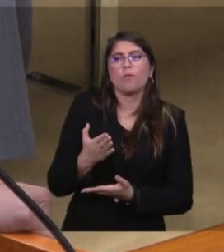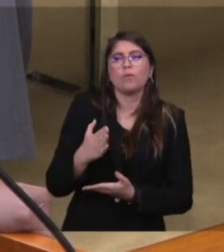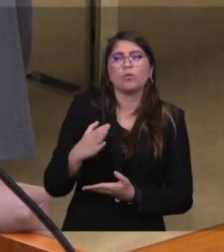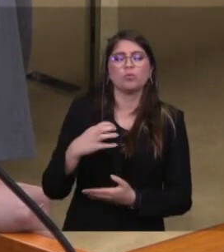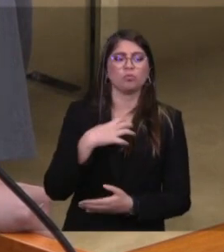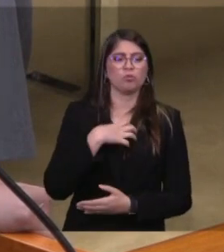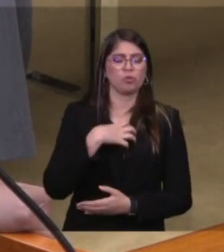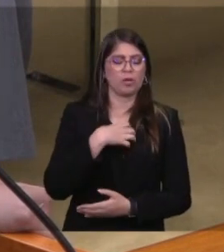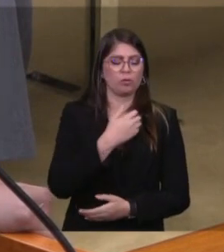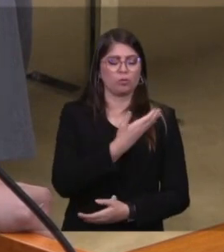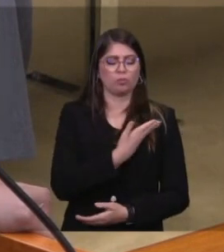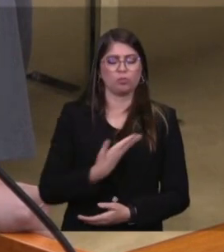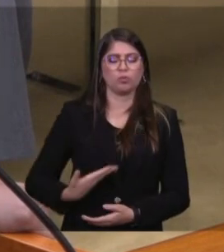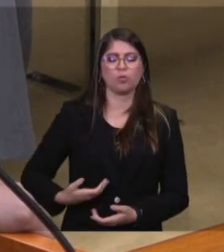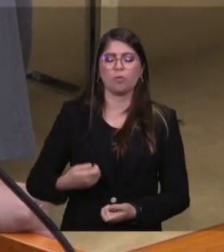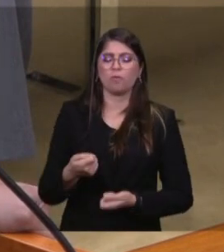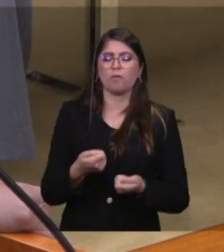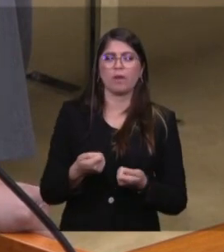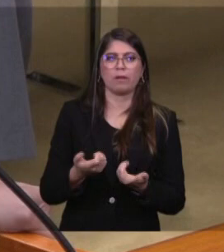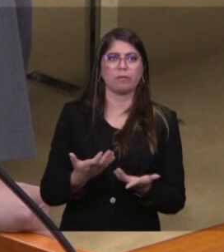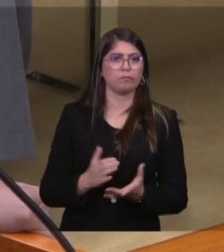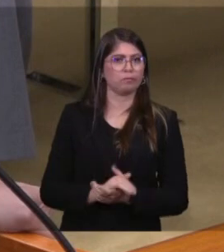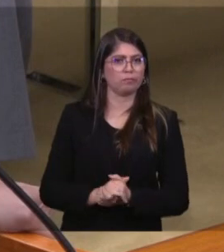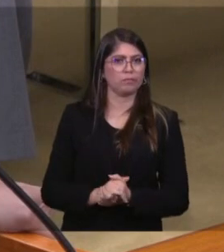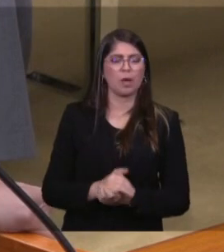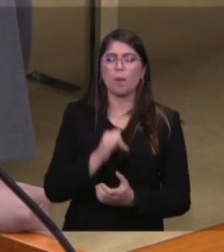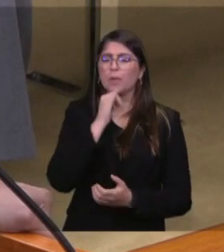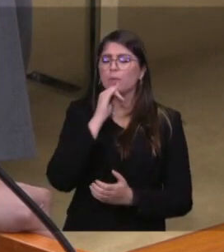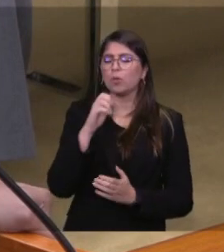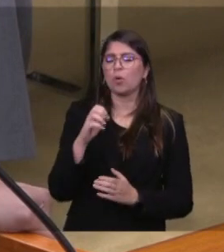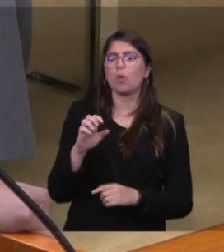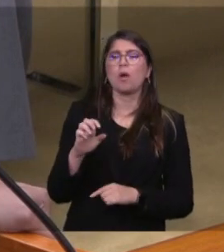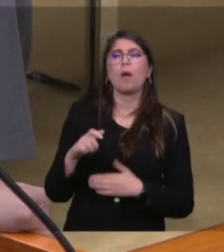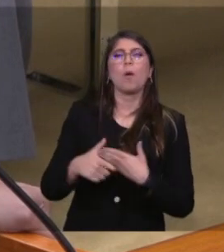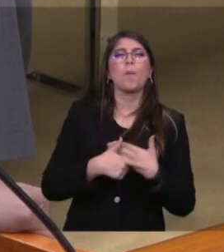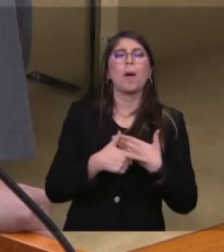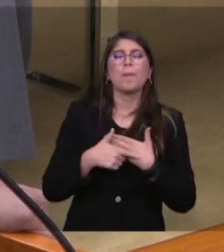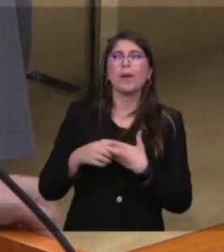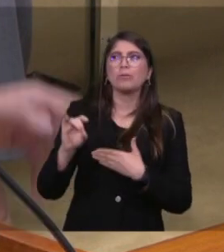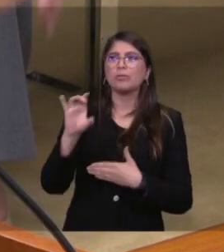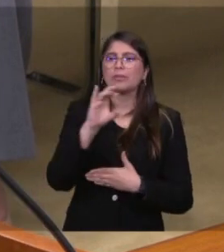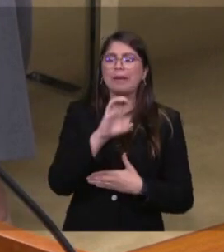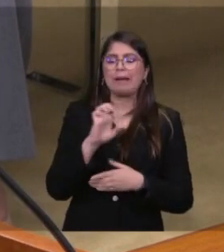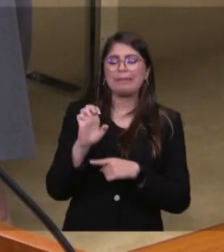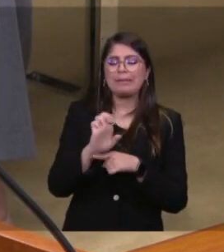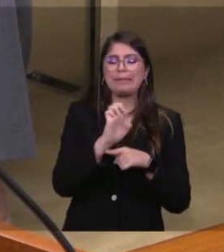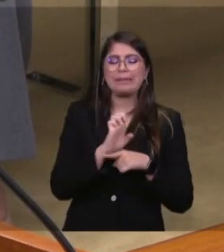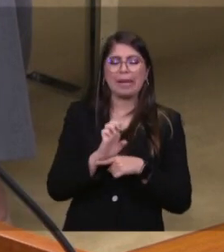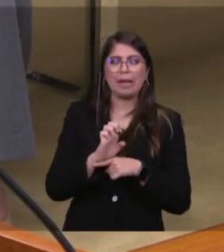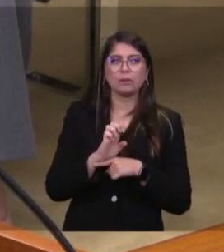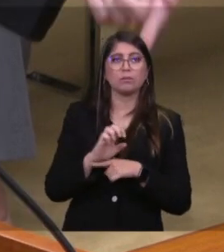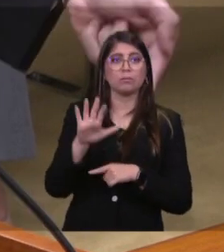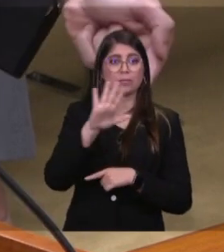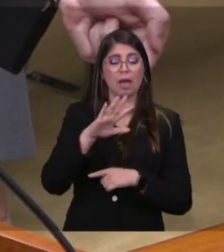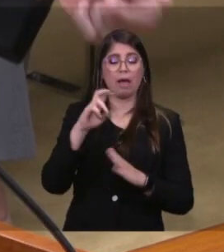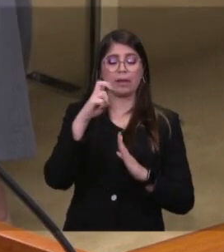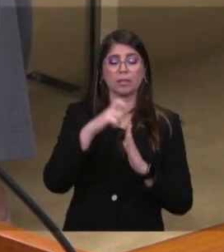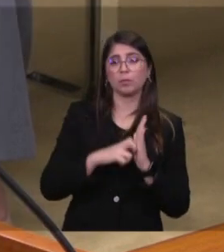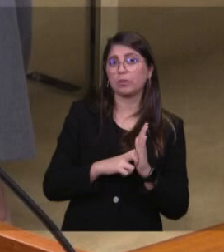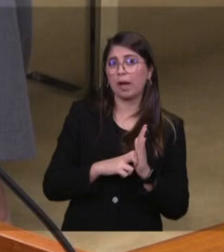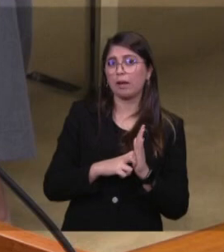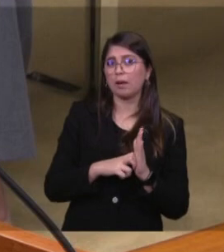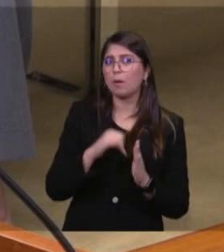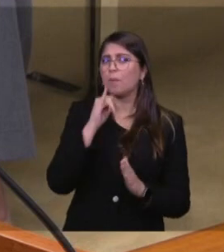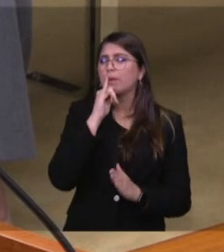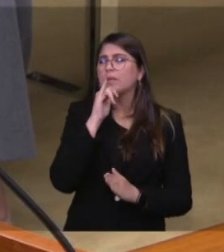limitar o exercício da competência tributária dos Estados, e é isso que ela faz, ao pretender aplicar na sua